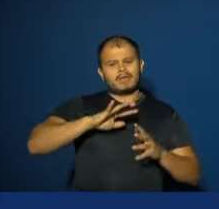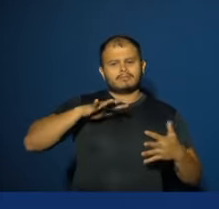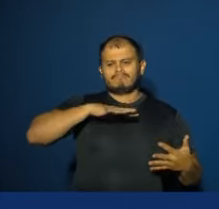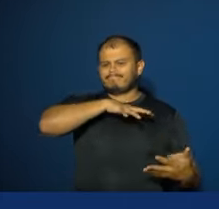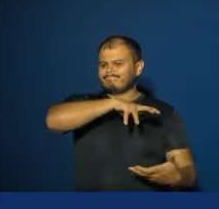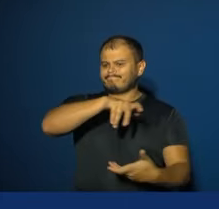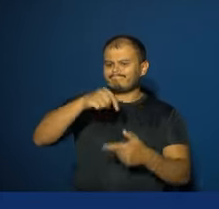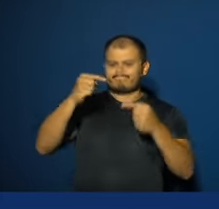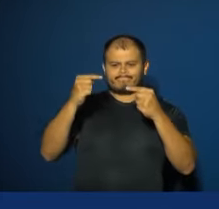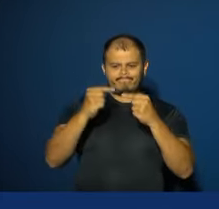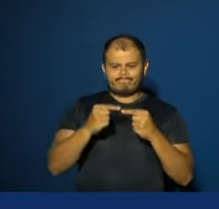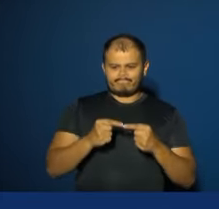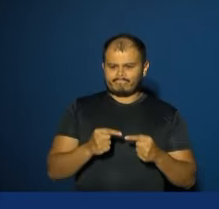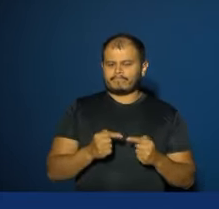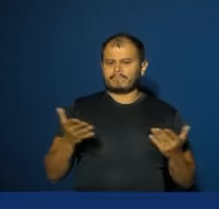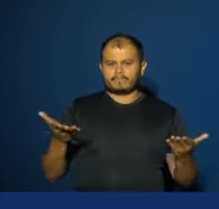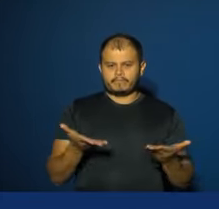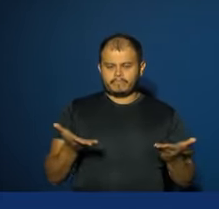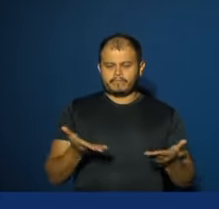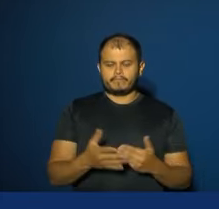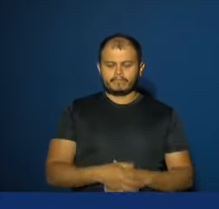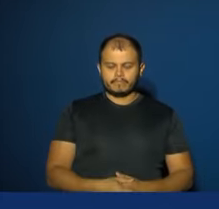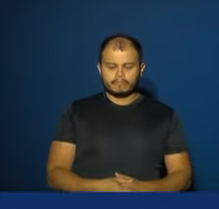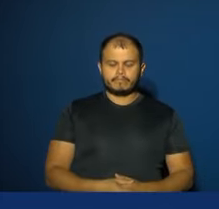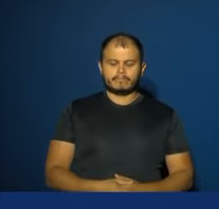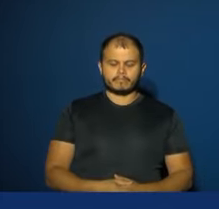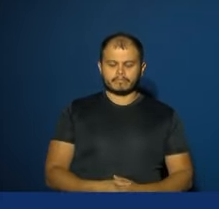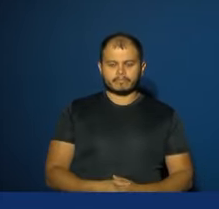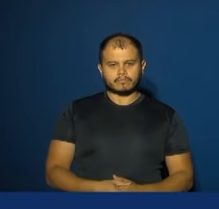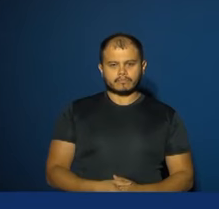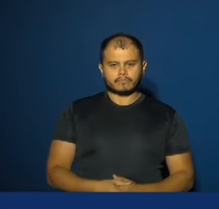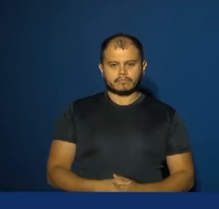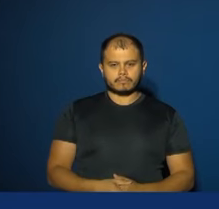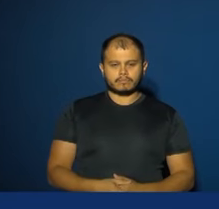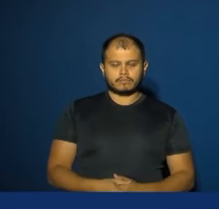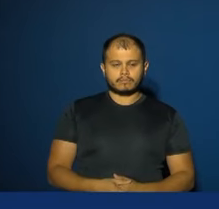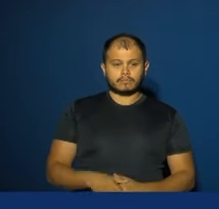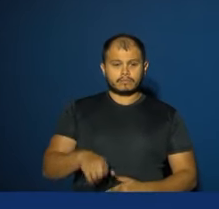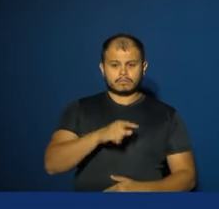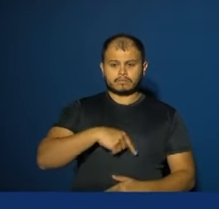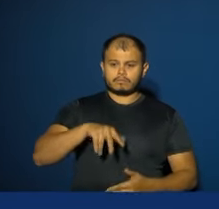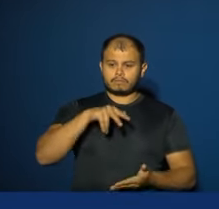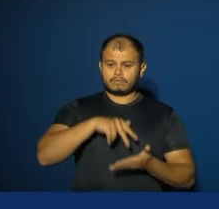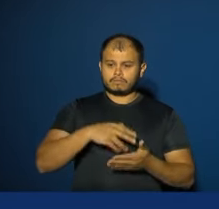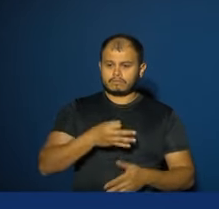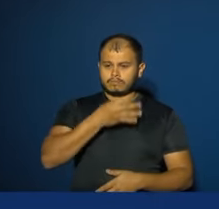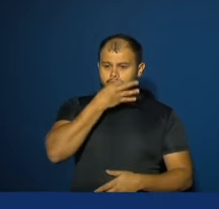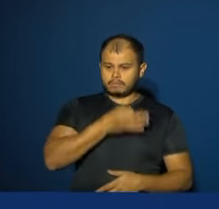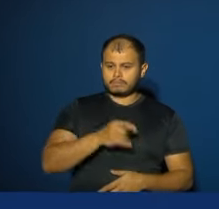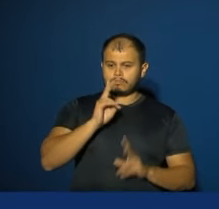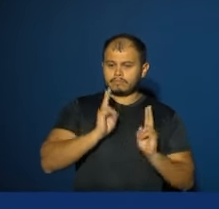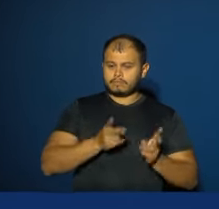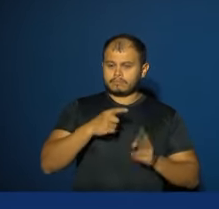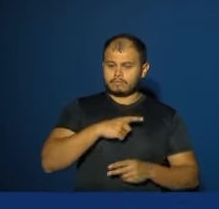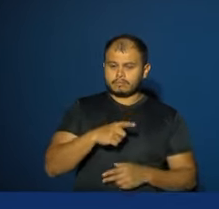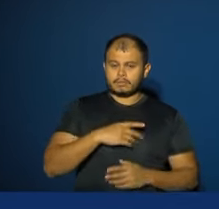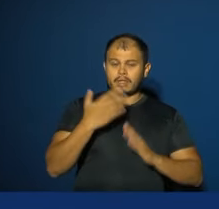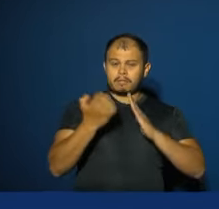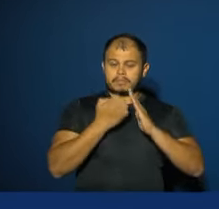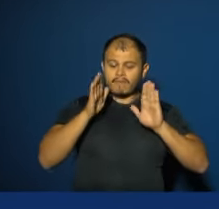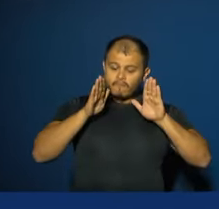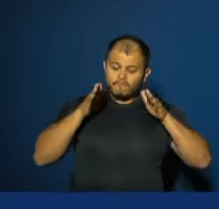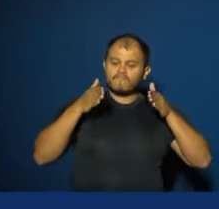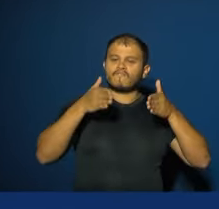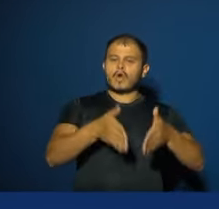que está corriqueiro hoje, né? E o nosso posicionamento, ele busca, principalmente, ser uma empresa centrada no